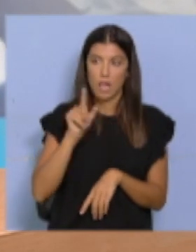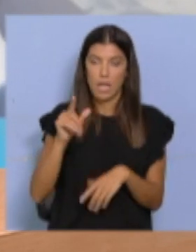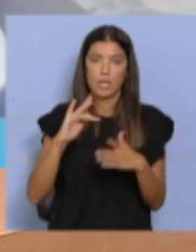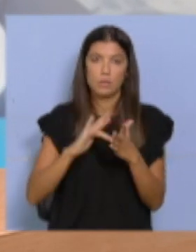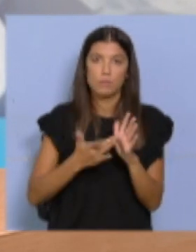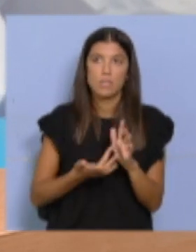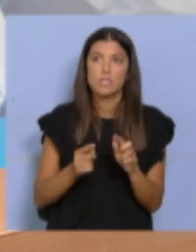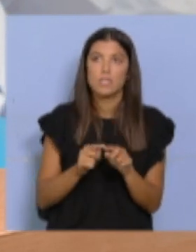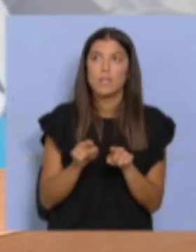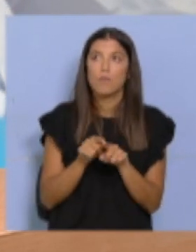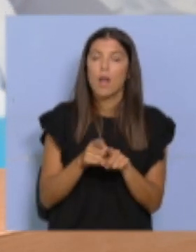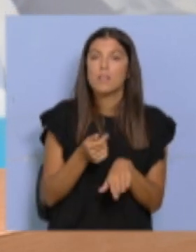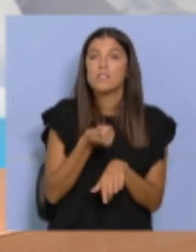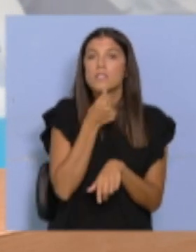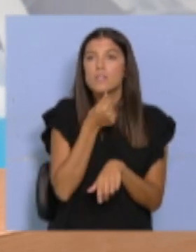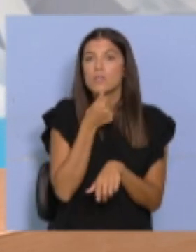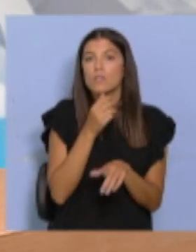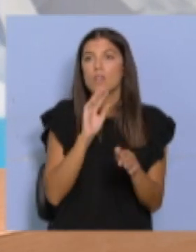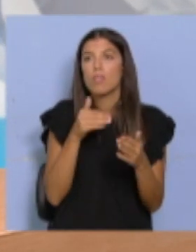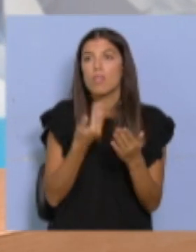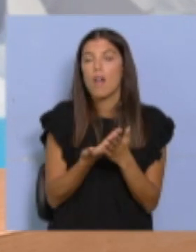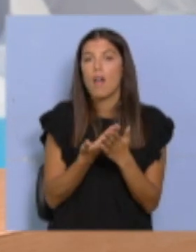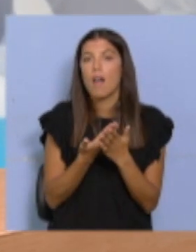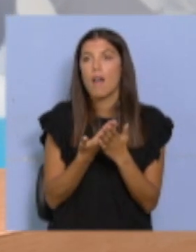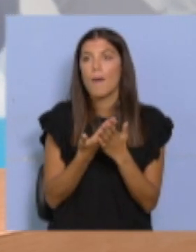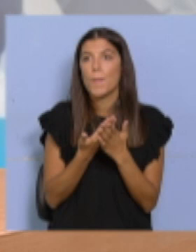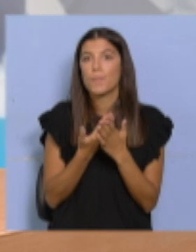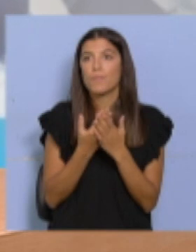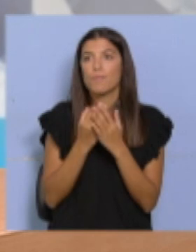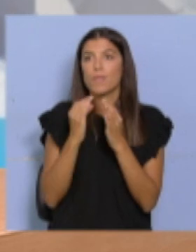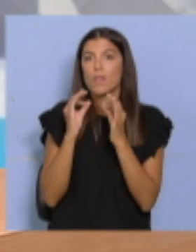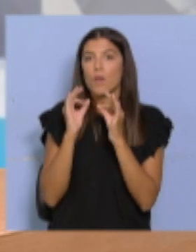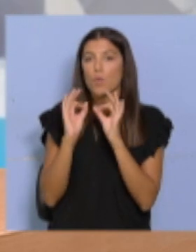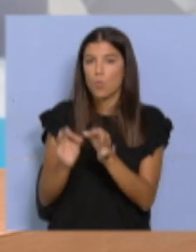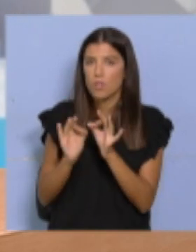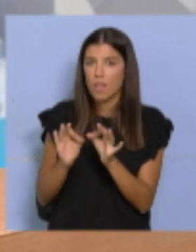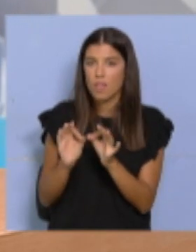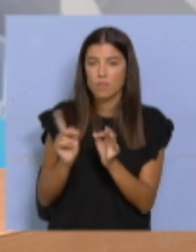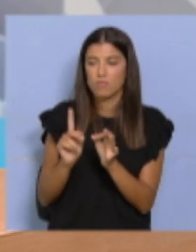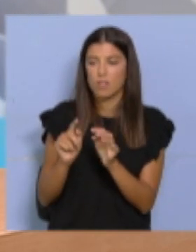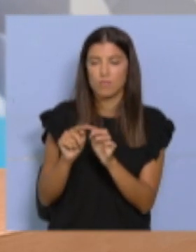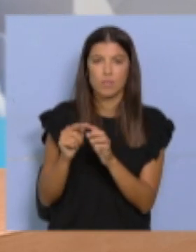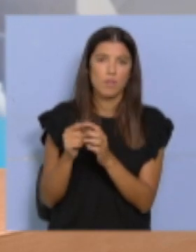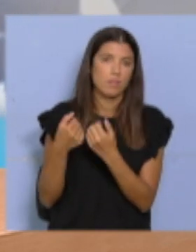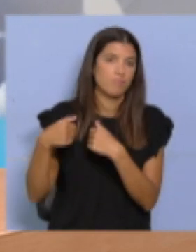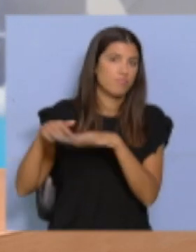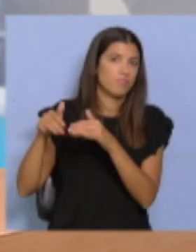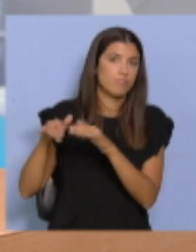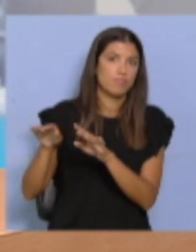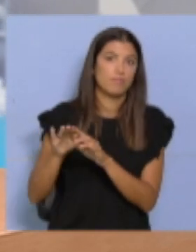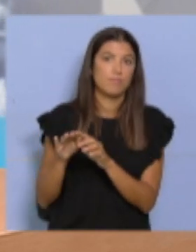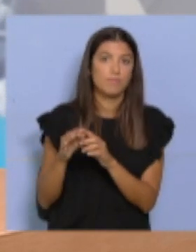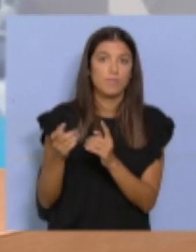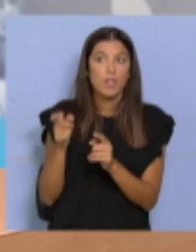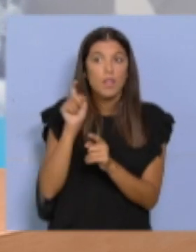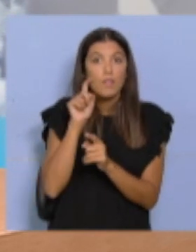levam a algum não cuidado, particularmente naquela região, com a defesa da floresta, e a floresta e os rios ali